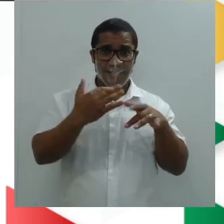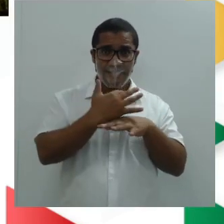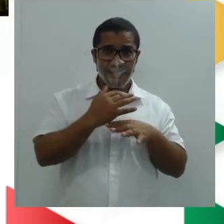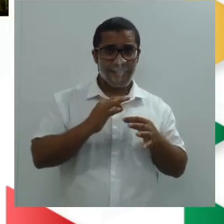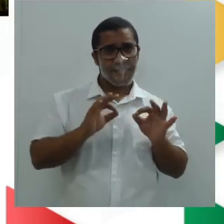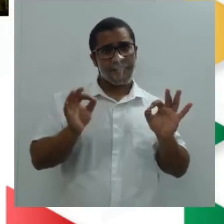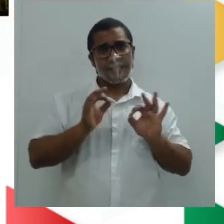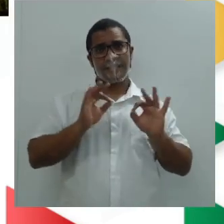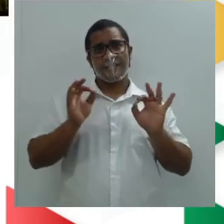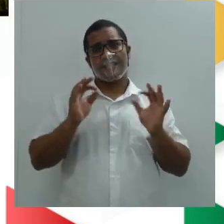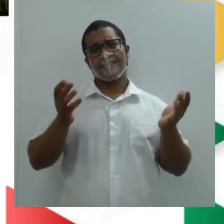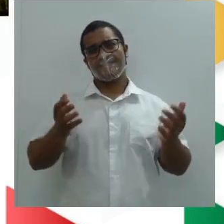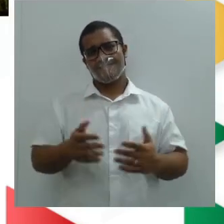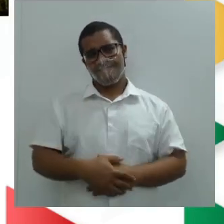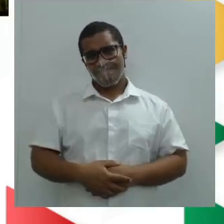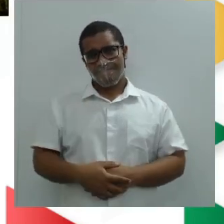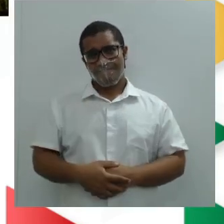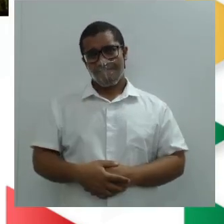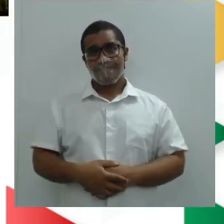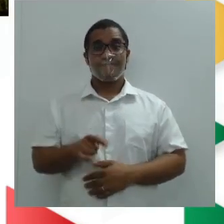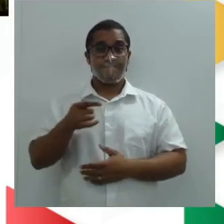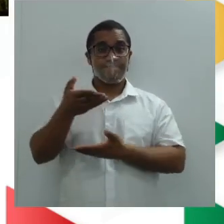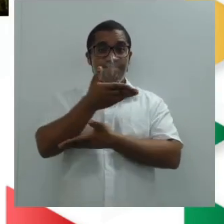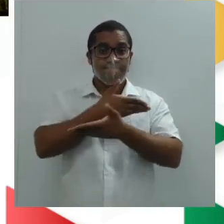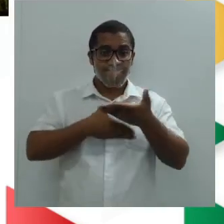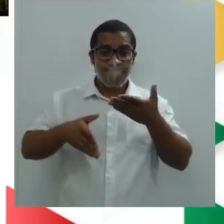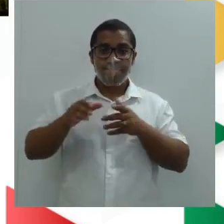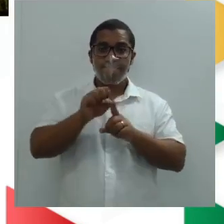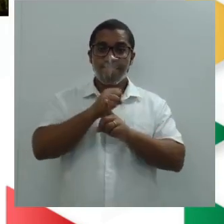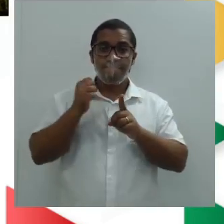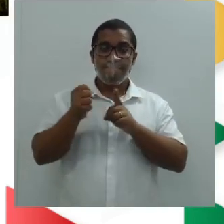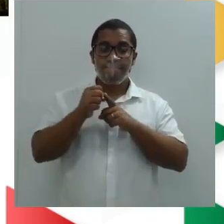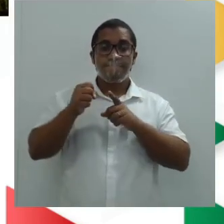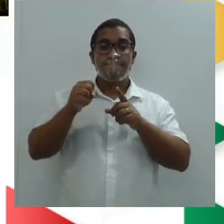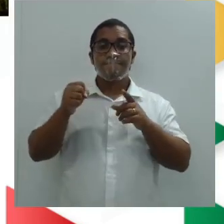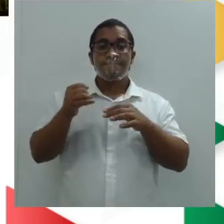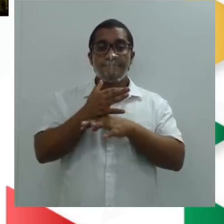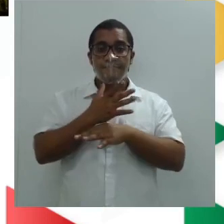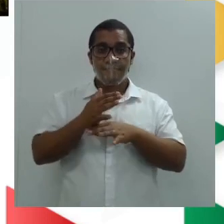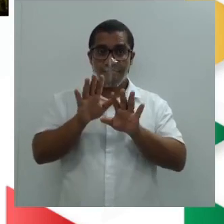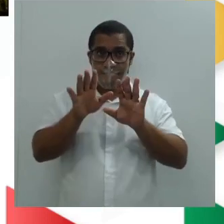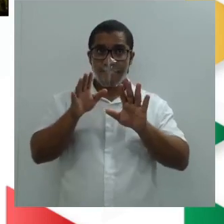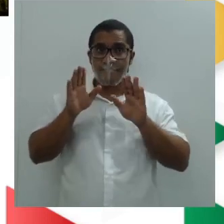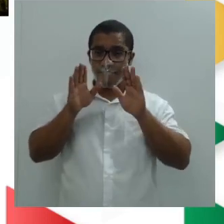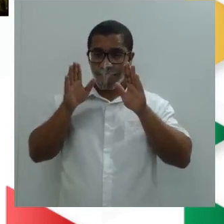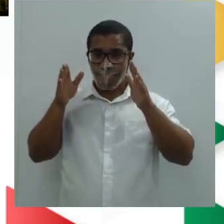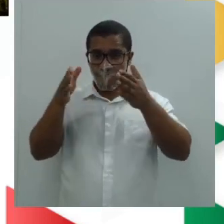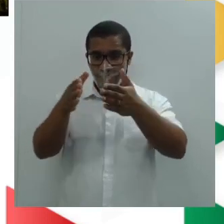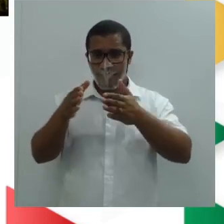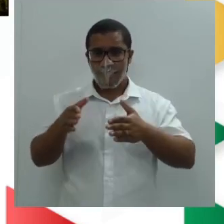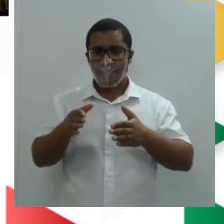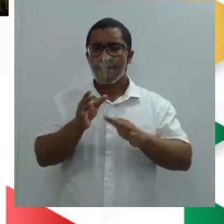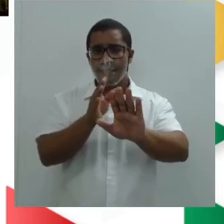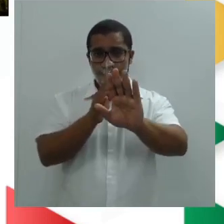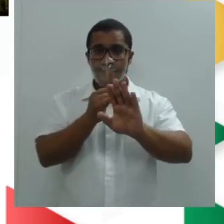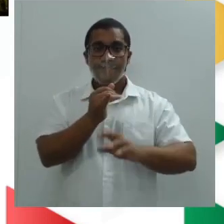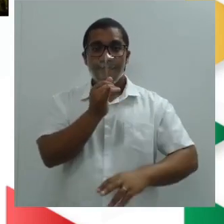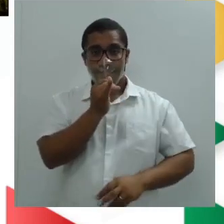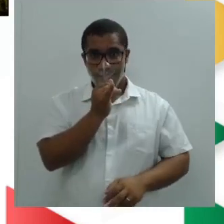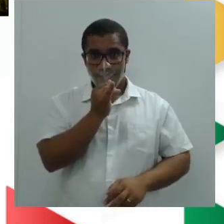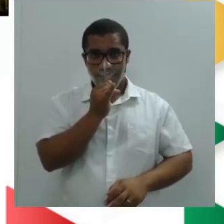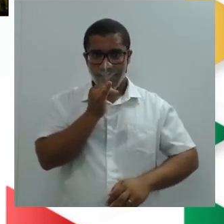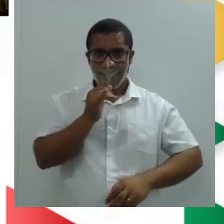gente? Interações sociais na cidade, um estudo de caso. Vamos citar um exemplo aí